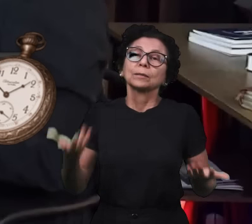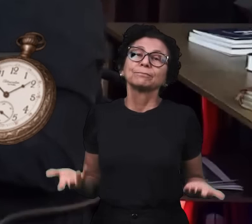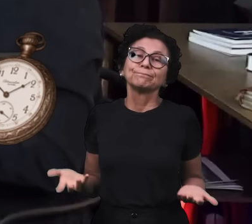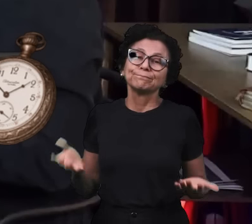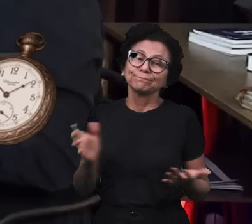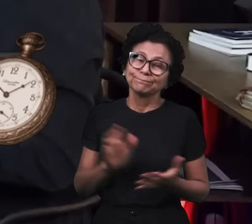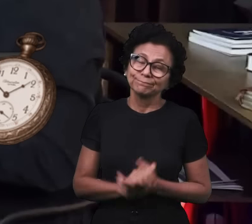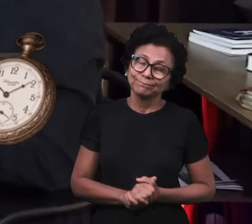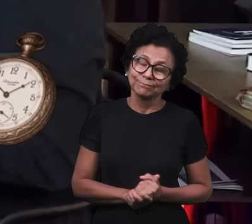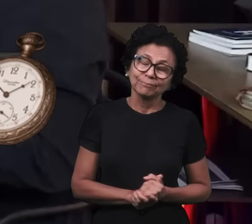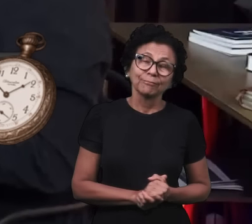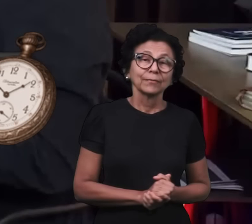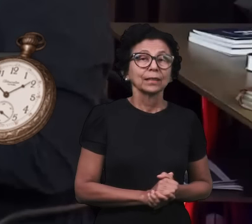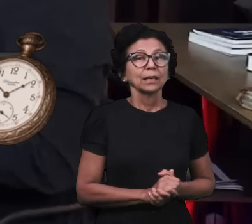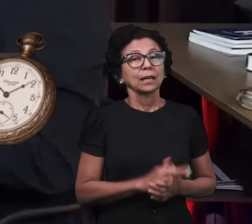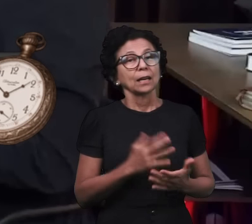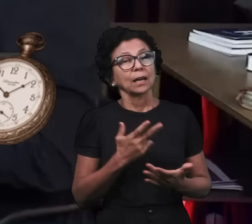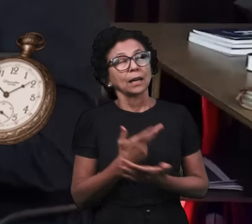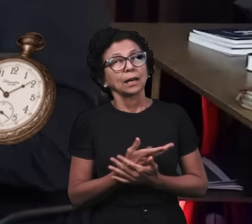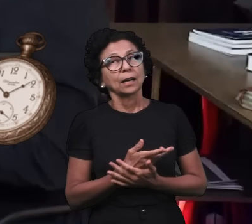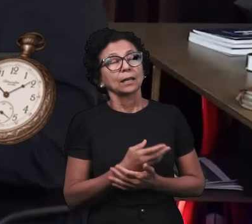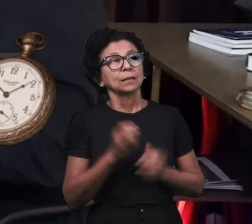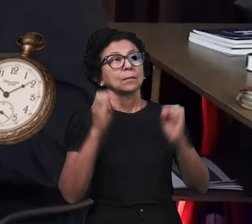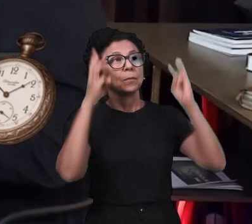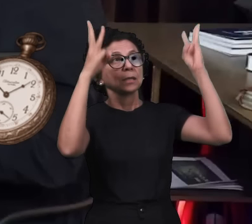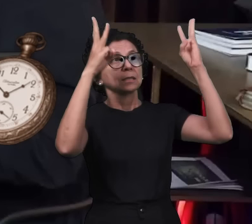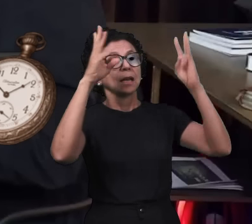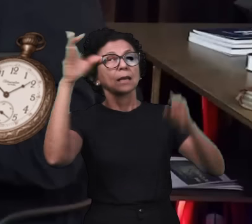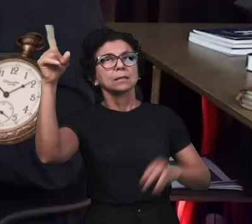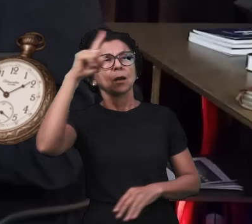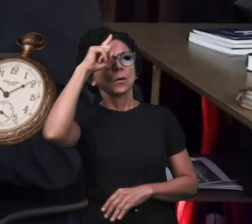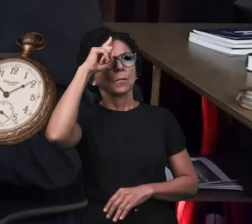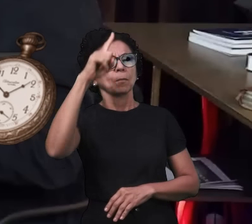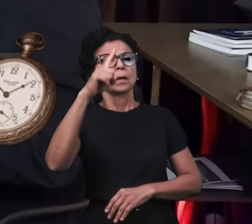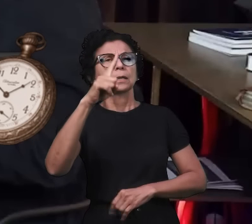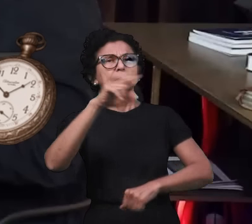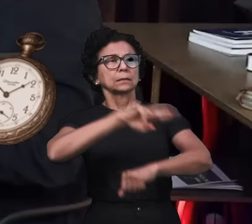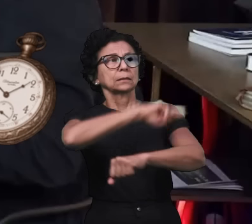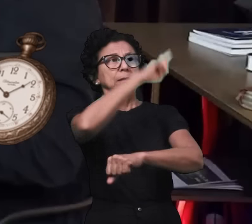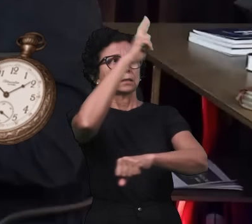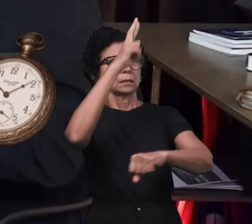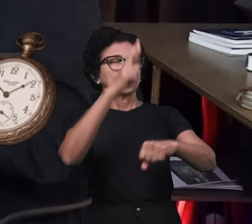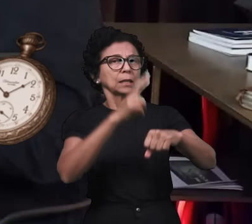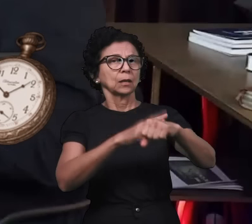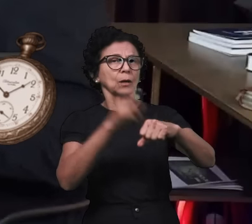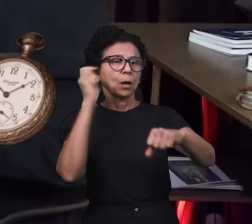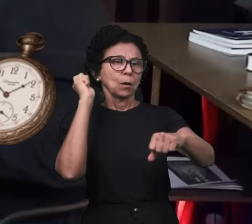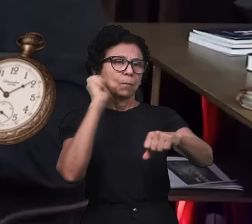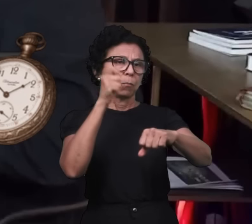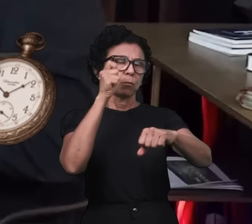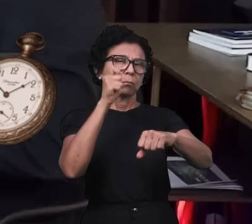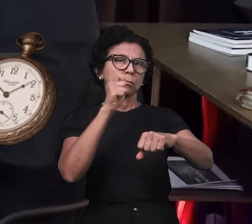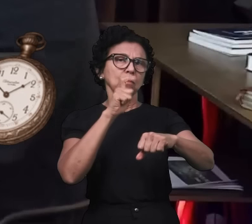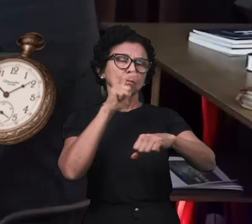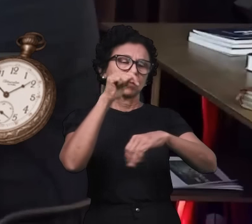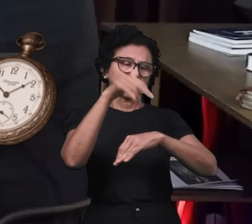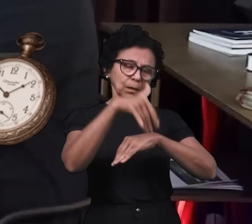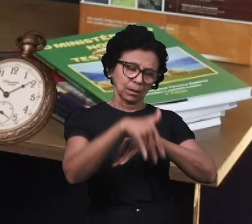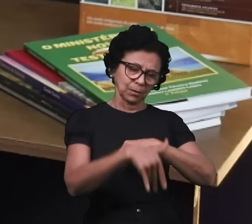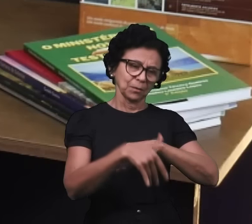jorrar da rocha, né? Sim. Pede para Moisés ferir a rocha ali, né? E para aqueles que não